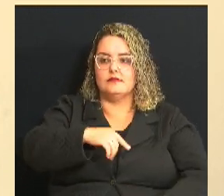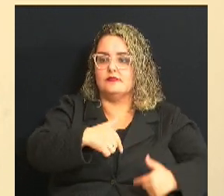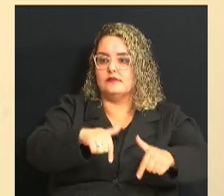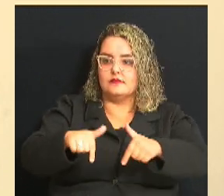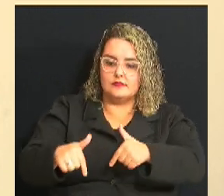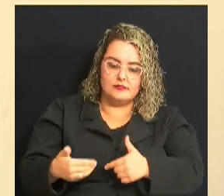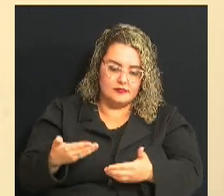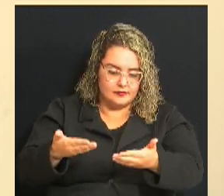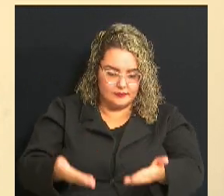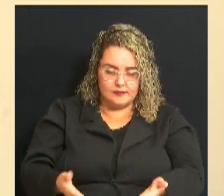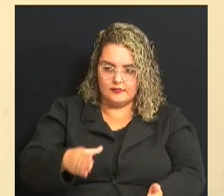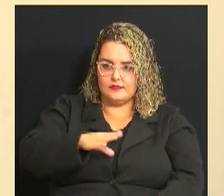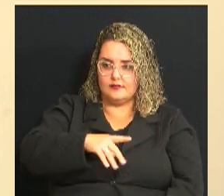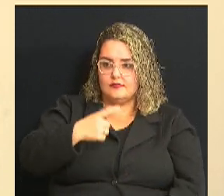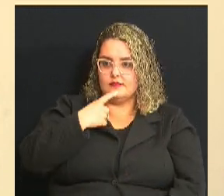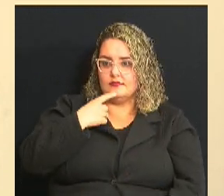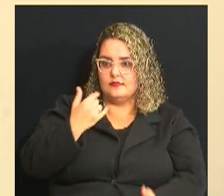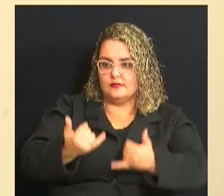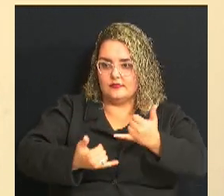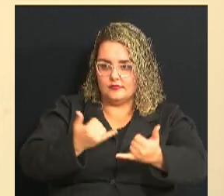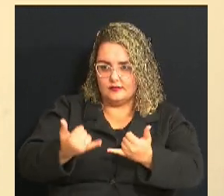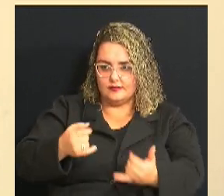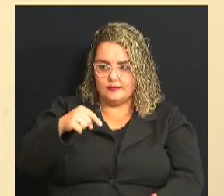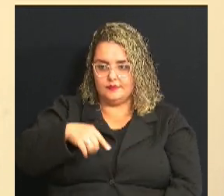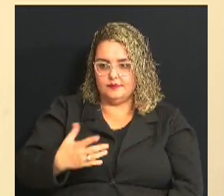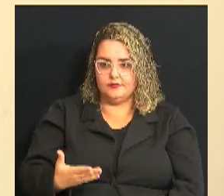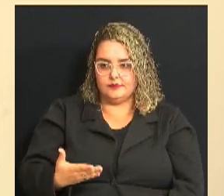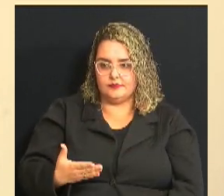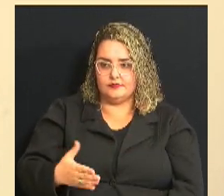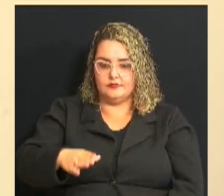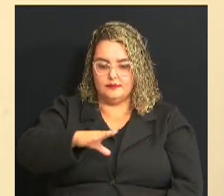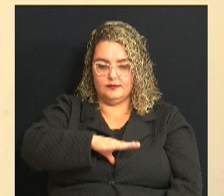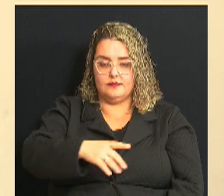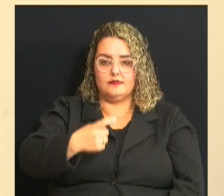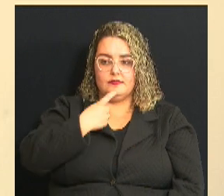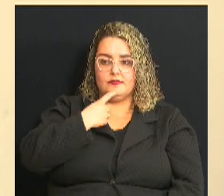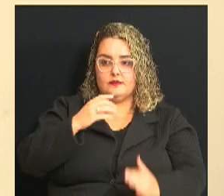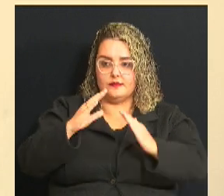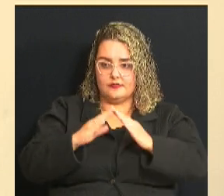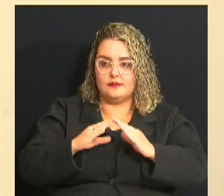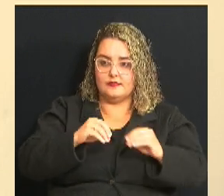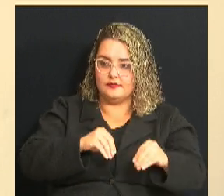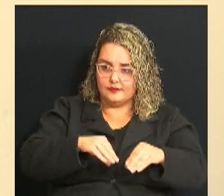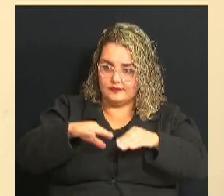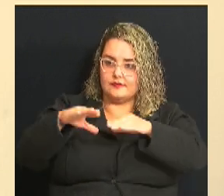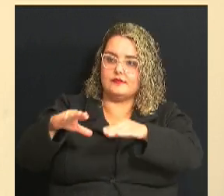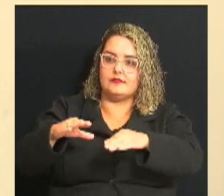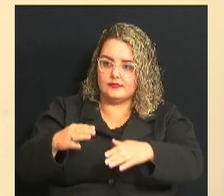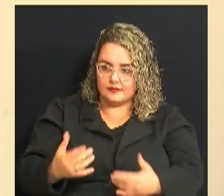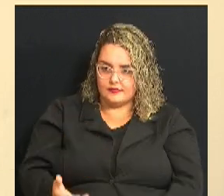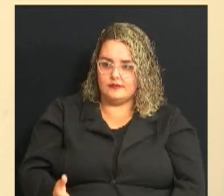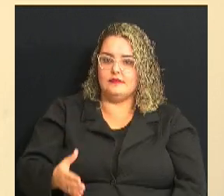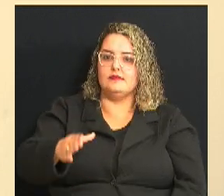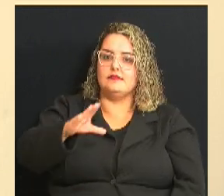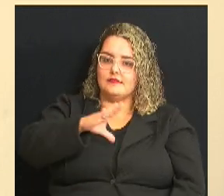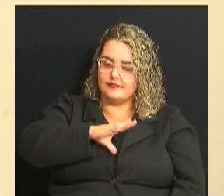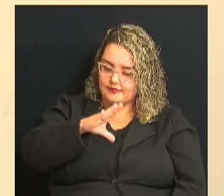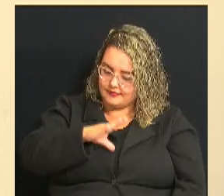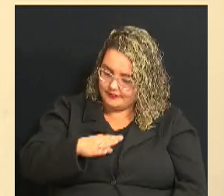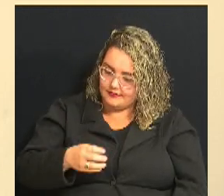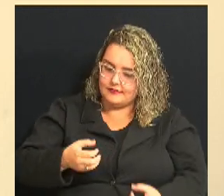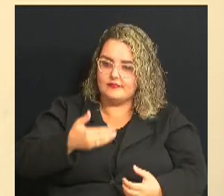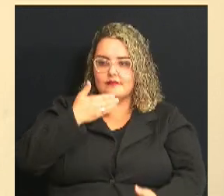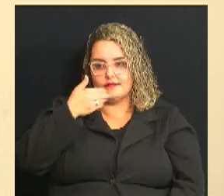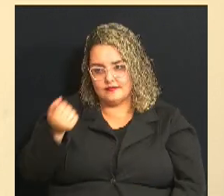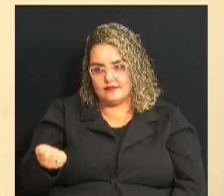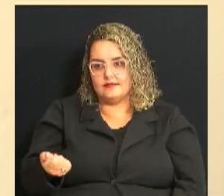Né, costumo brincar aqui que Campinas é a minha casa. Para mudar daqui, tem que ter uma cidade muito boa. Né? Eu morei em